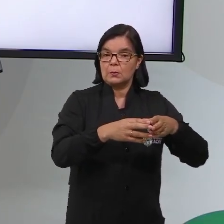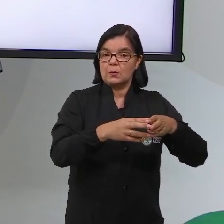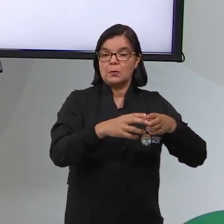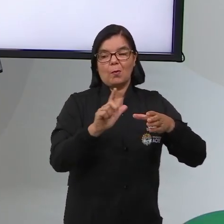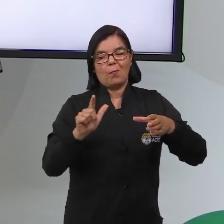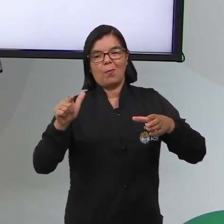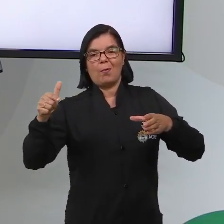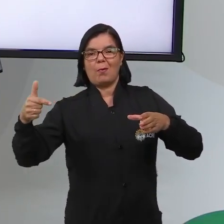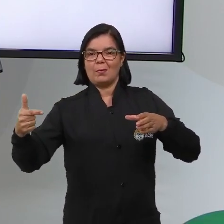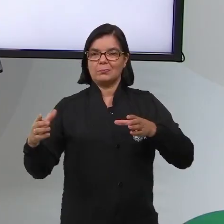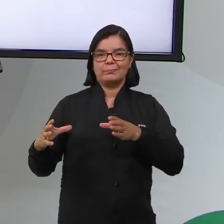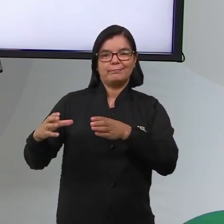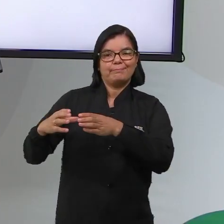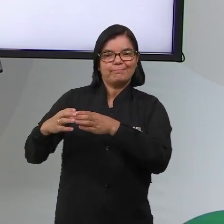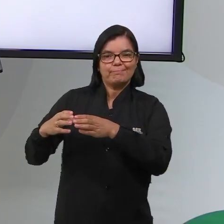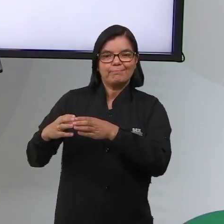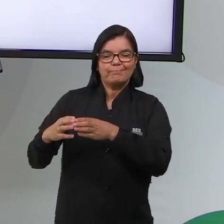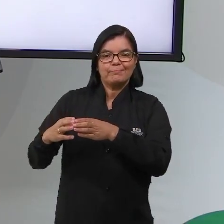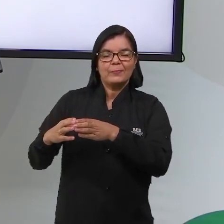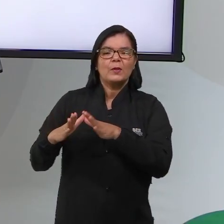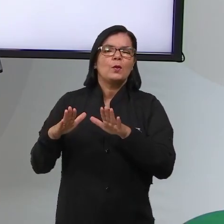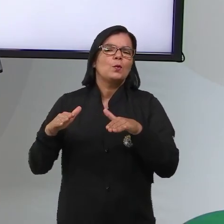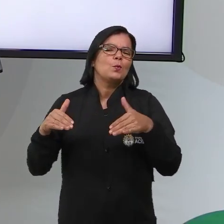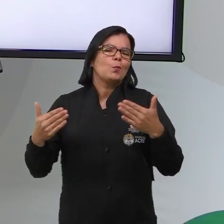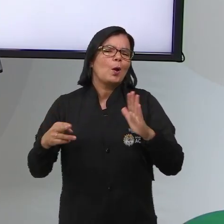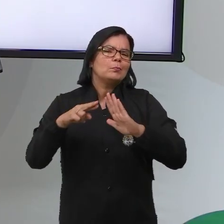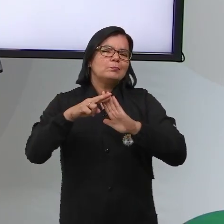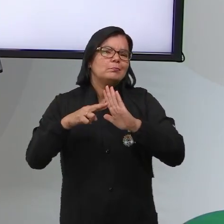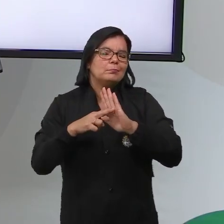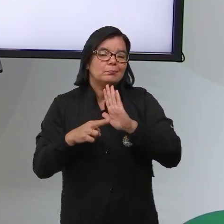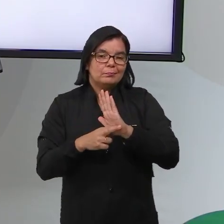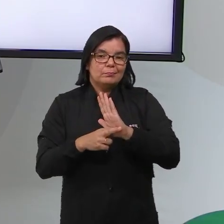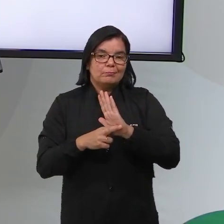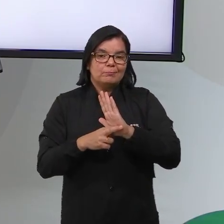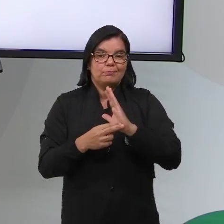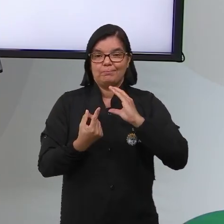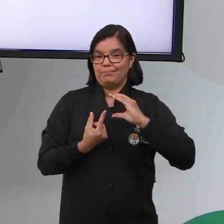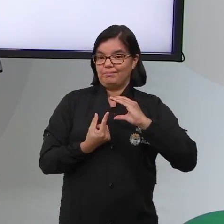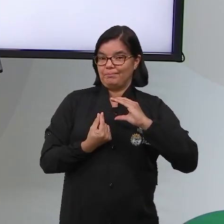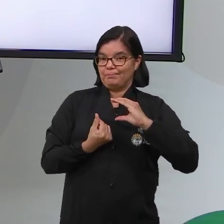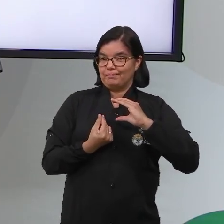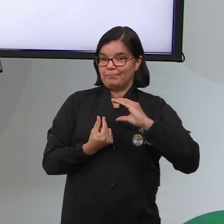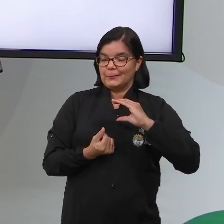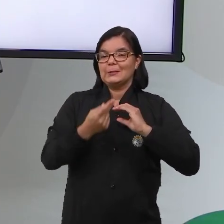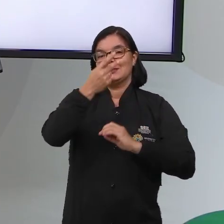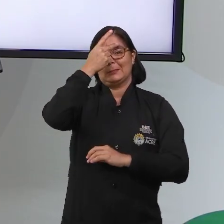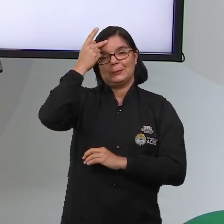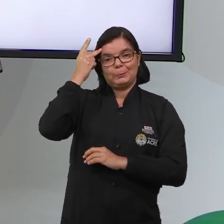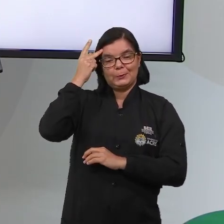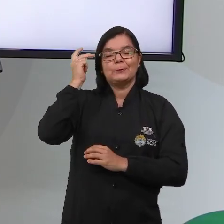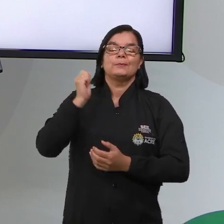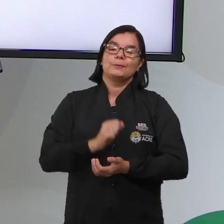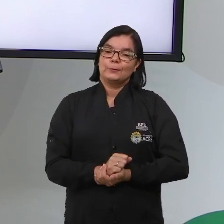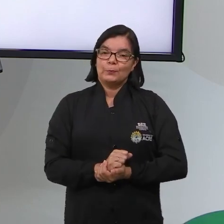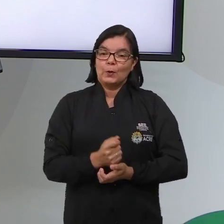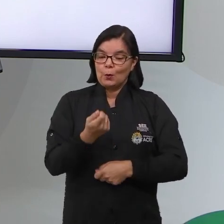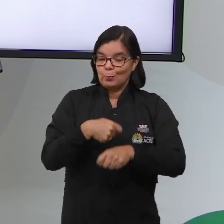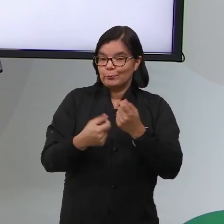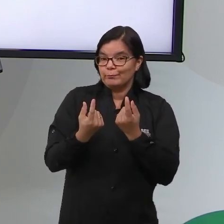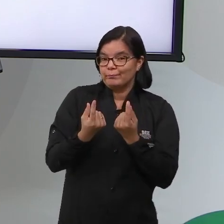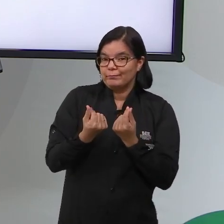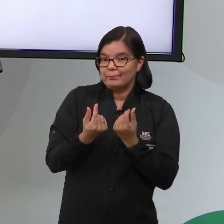a outra classe social. E qual é esse critério? O poder aquisitivo das pessoas, o poder econômico